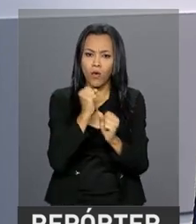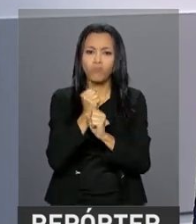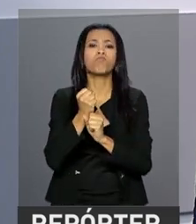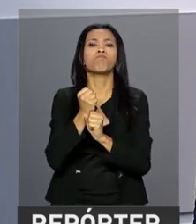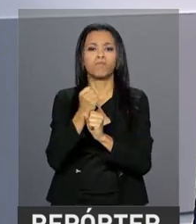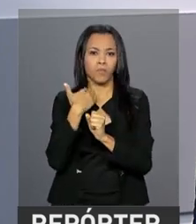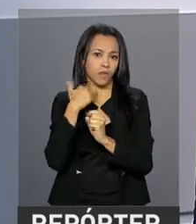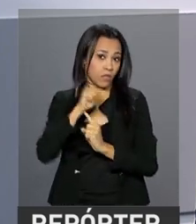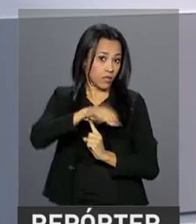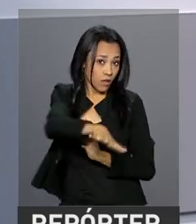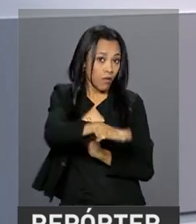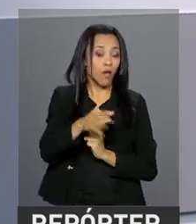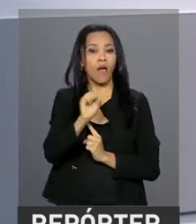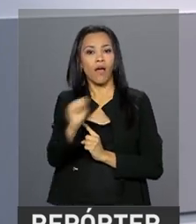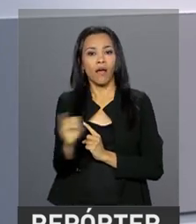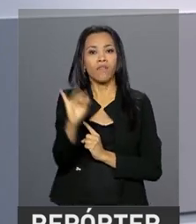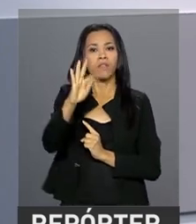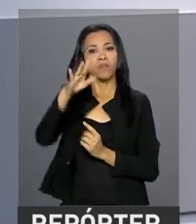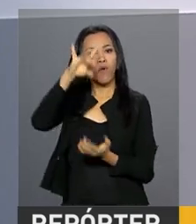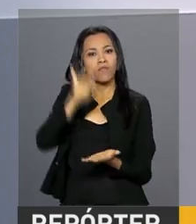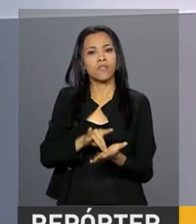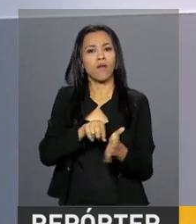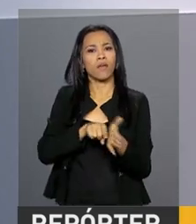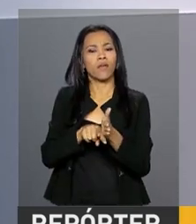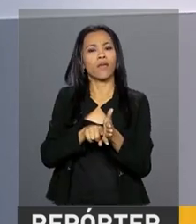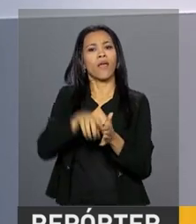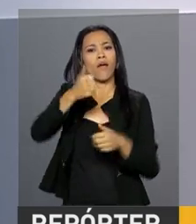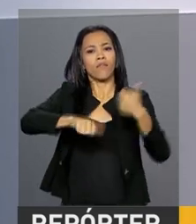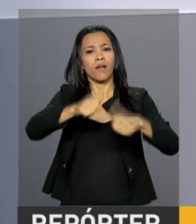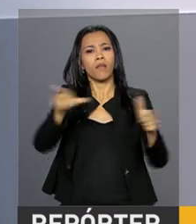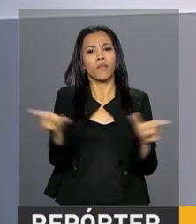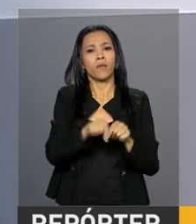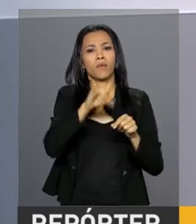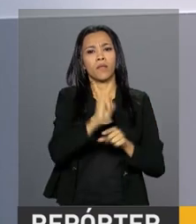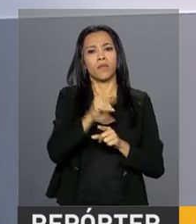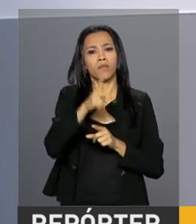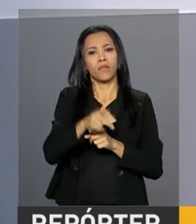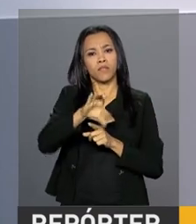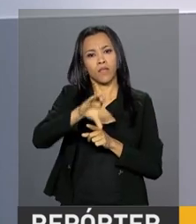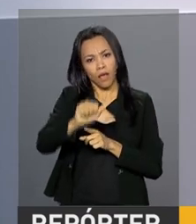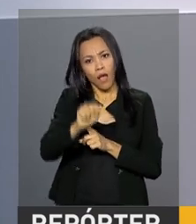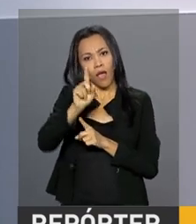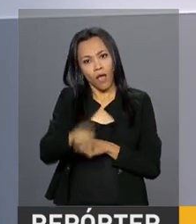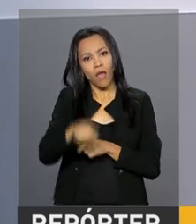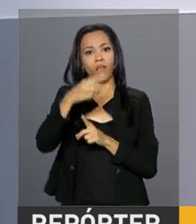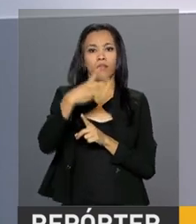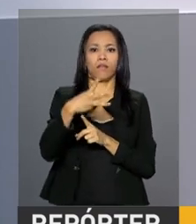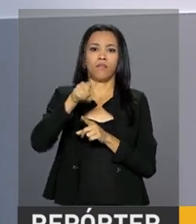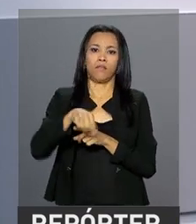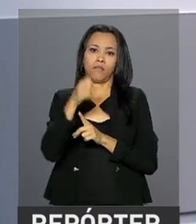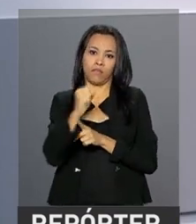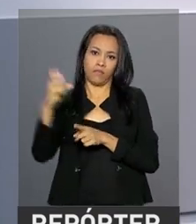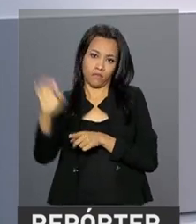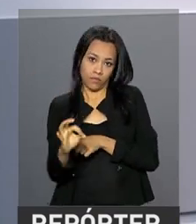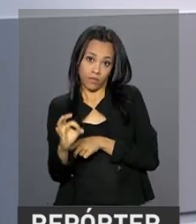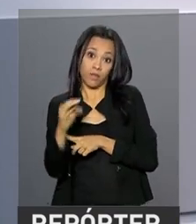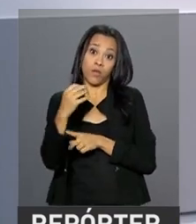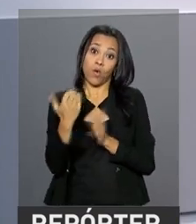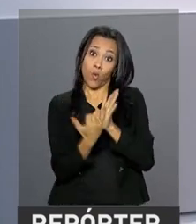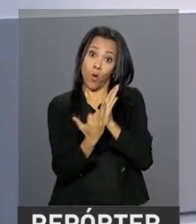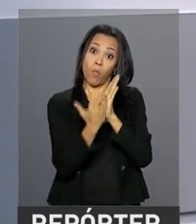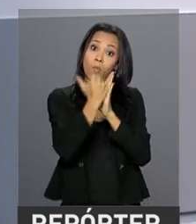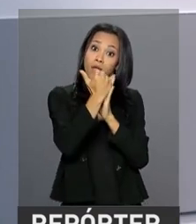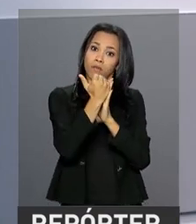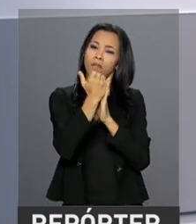Central a inflação oficial medida pelo IPCA deverá ficar em 3,8 por. a estimativa de crescimento foi